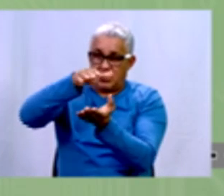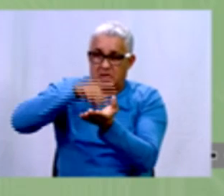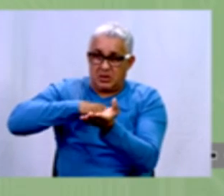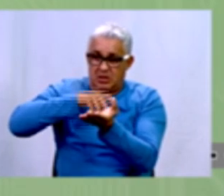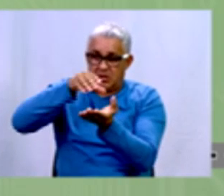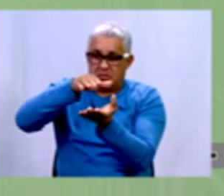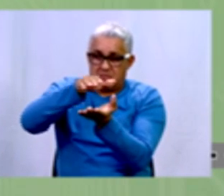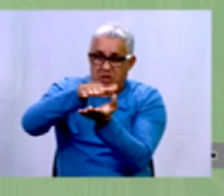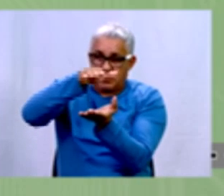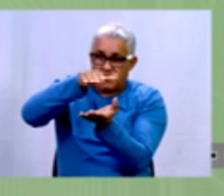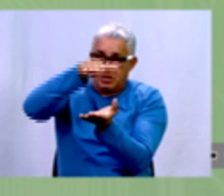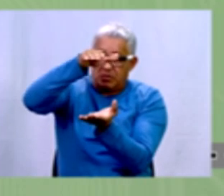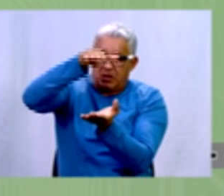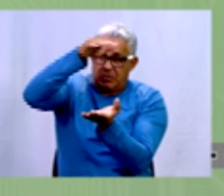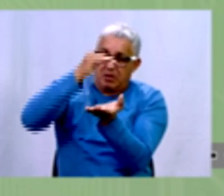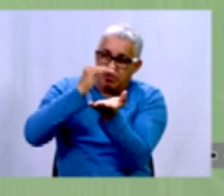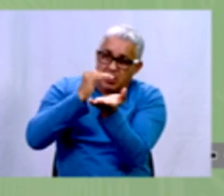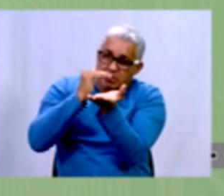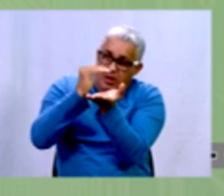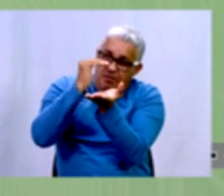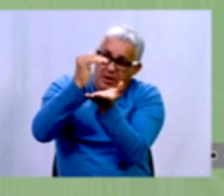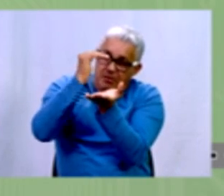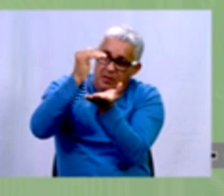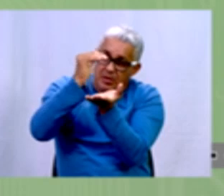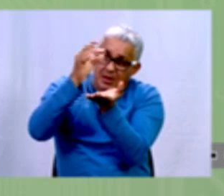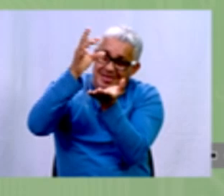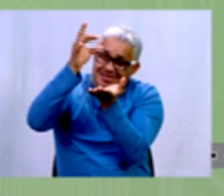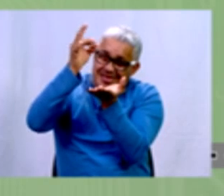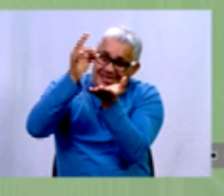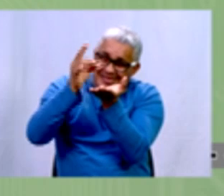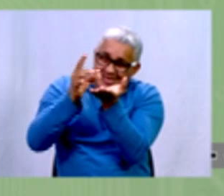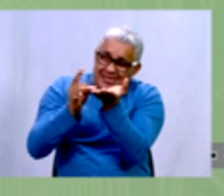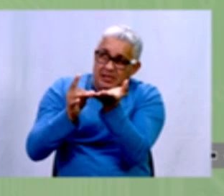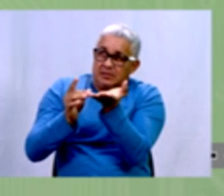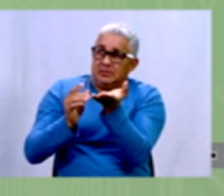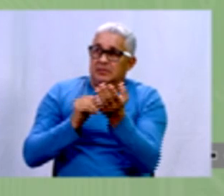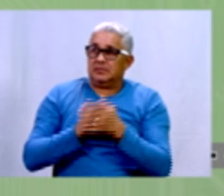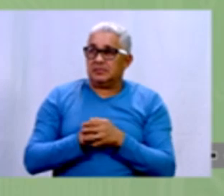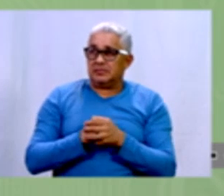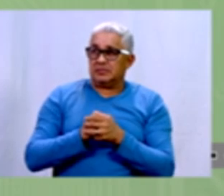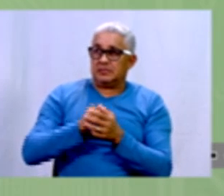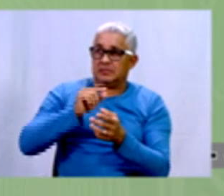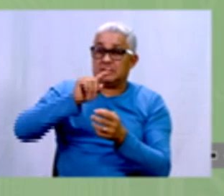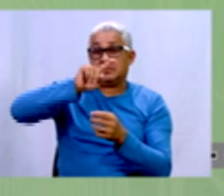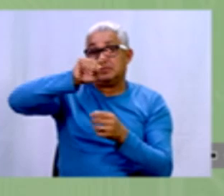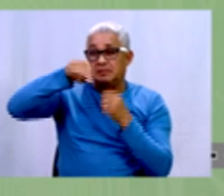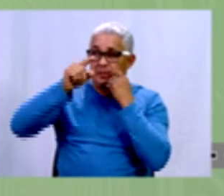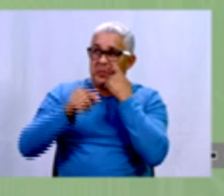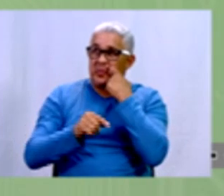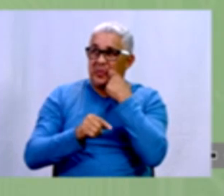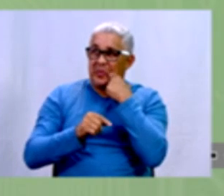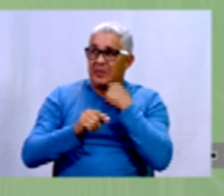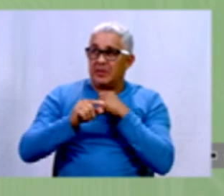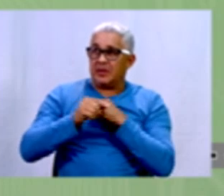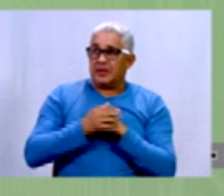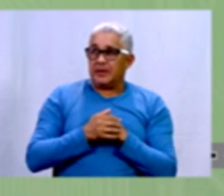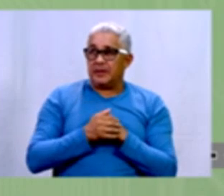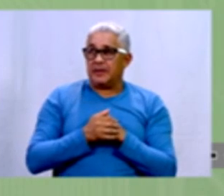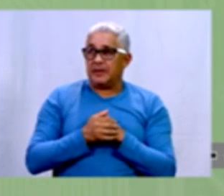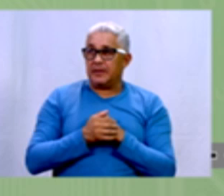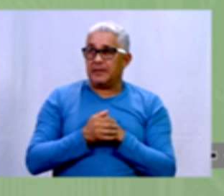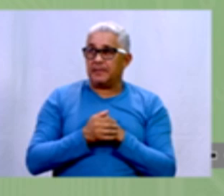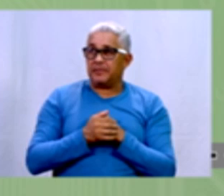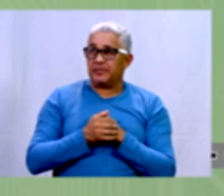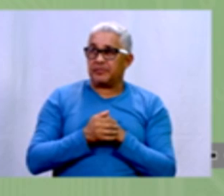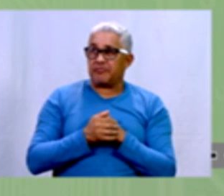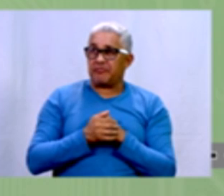repartida, ou seja, com novas partições, mais detalhado, mais especificado. Depois temos aqui o Day